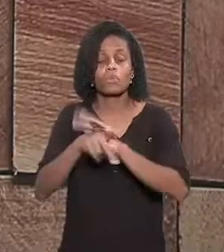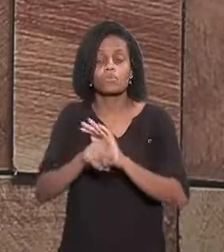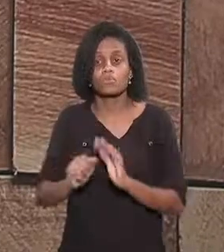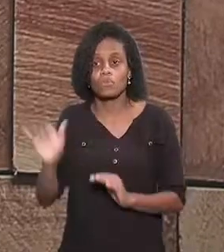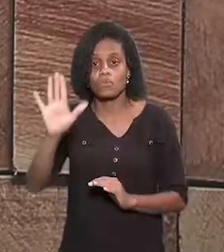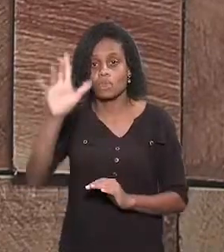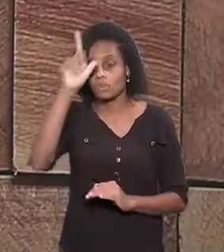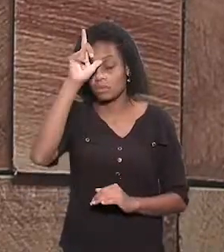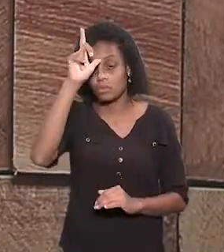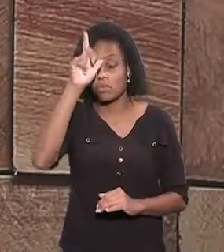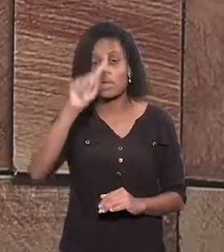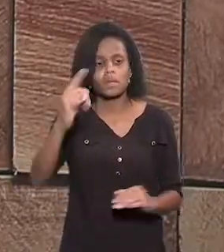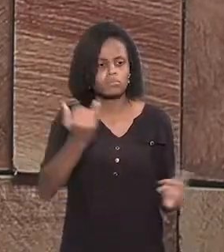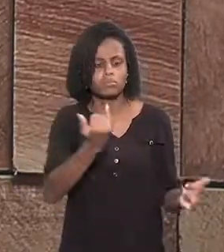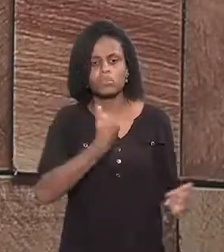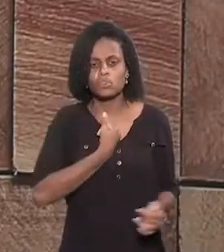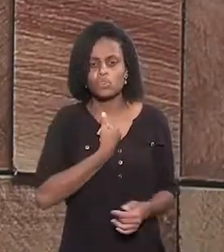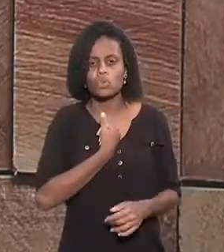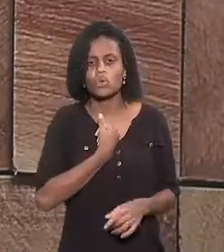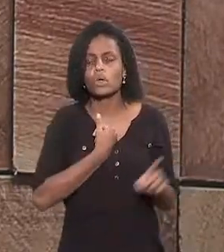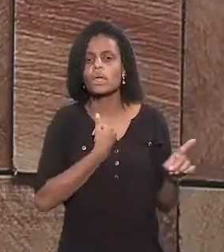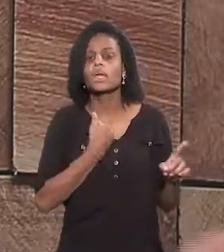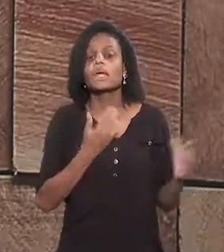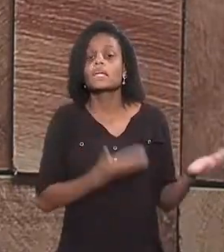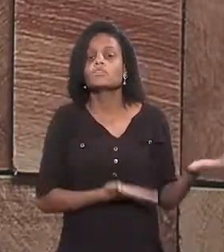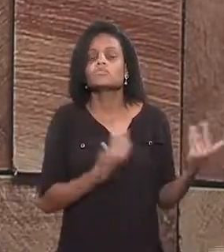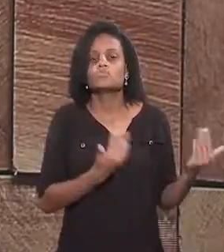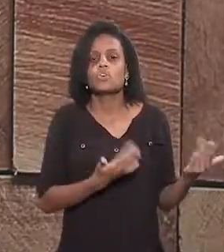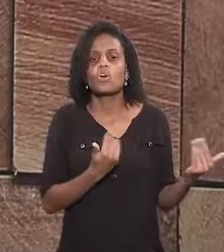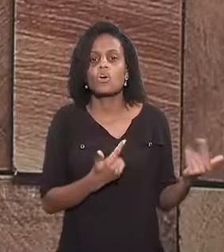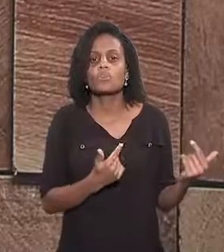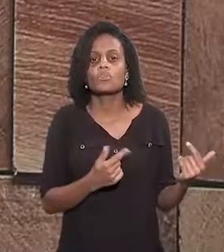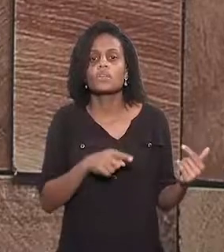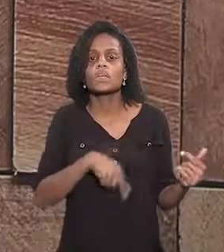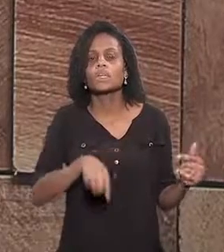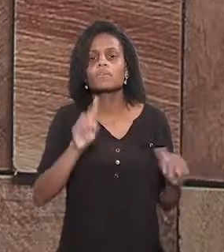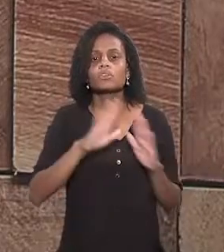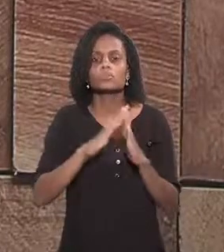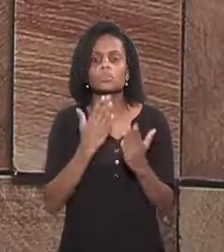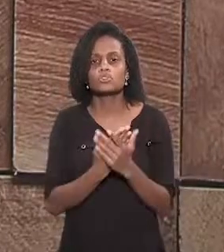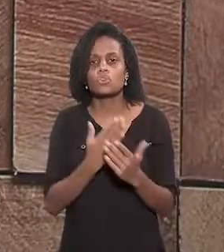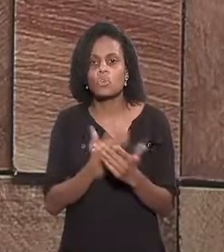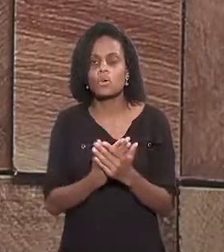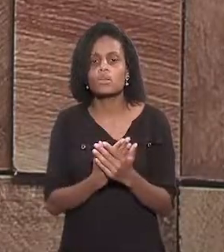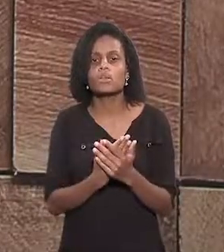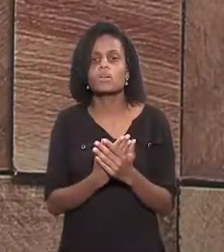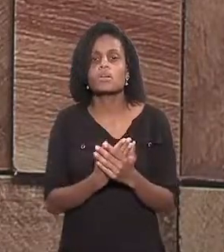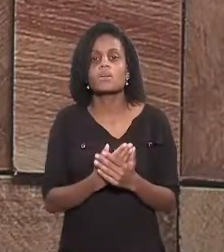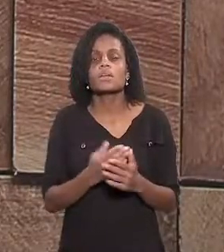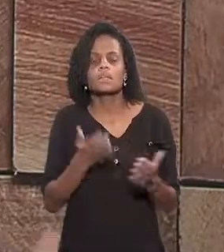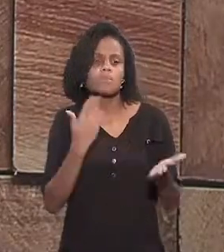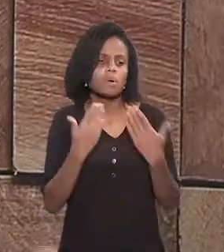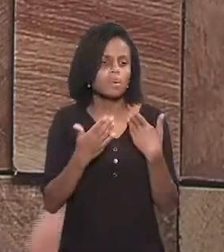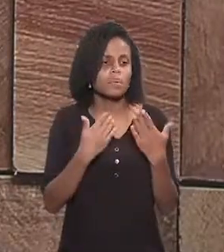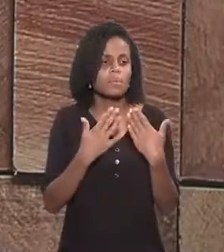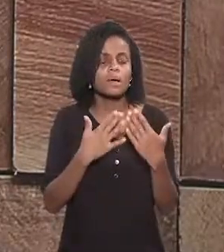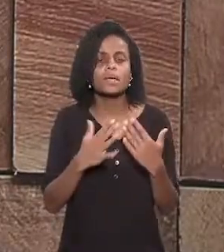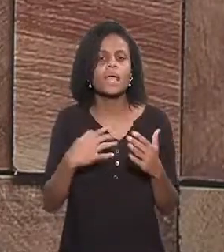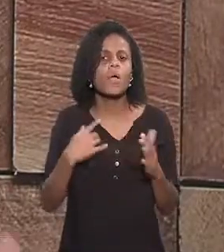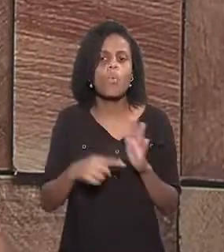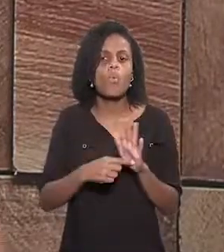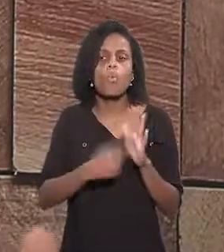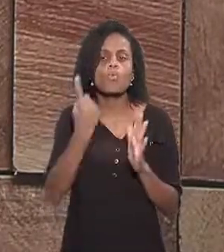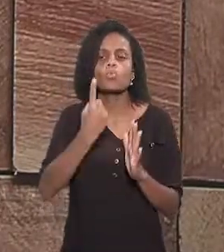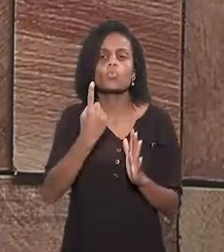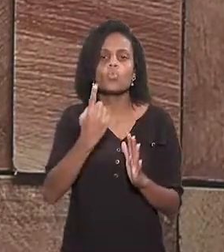da comunidade, que ele me falou que ele era adolescente, e ele estava indo para a escola e ele me falou que estava conversando comigo e